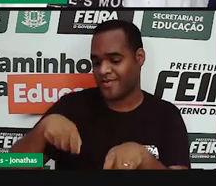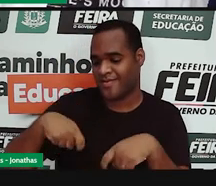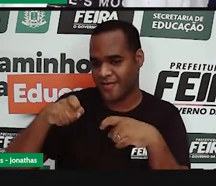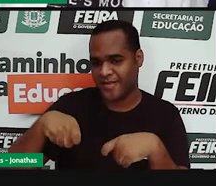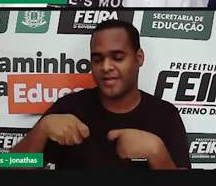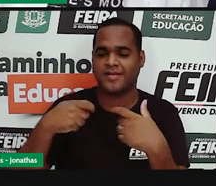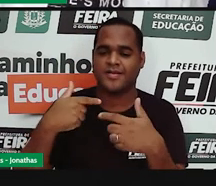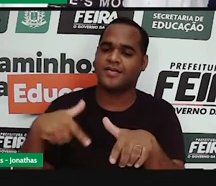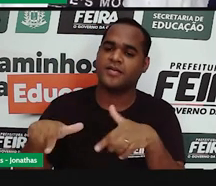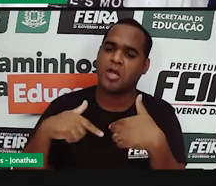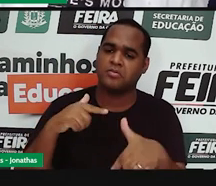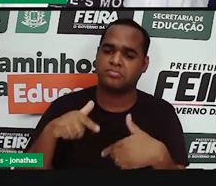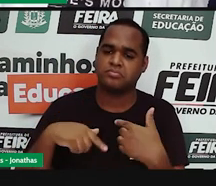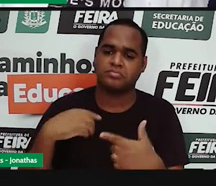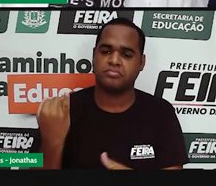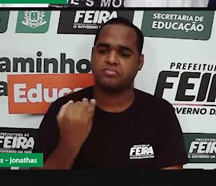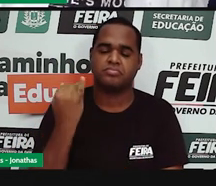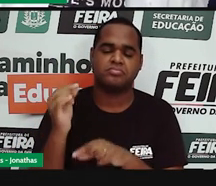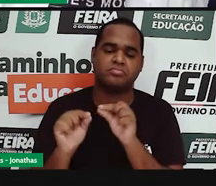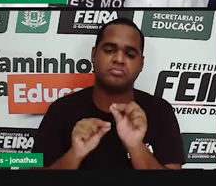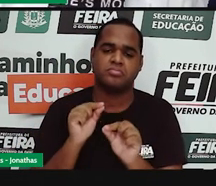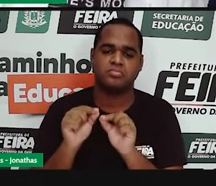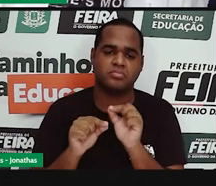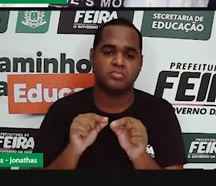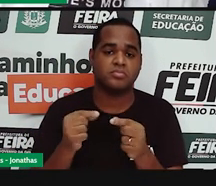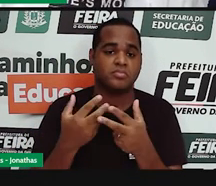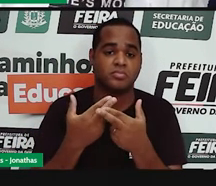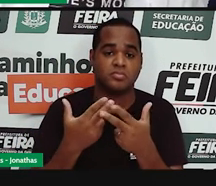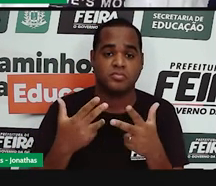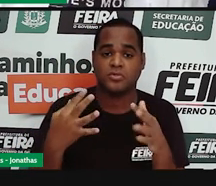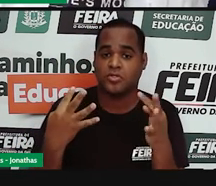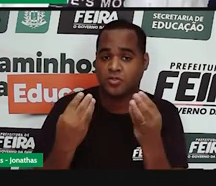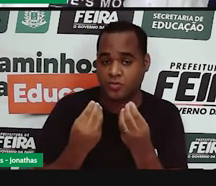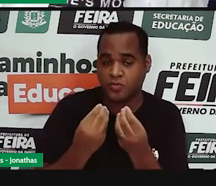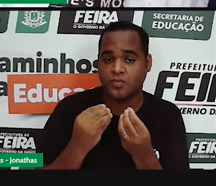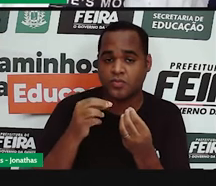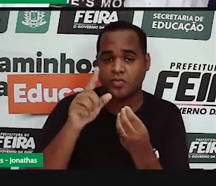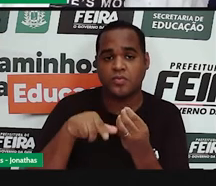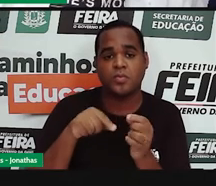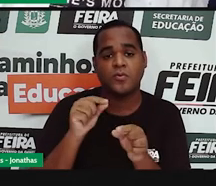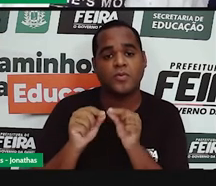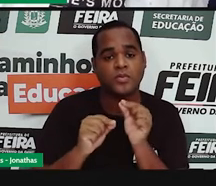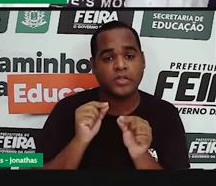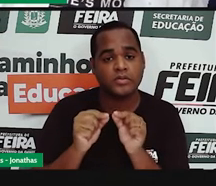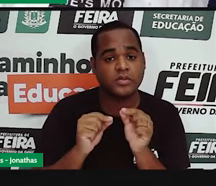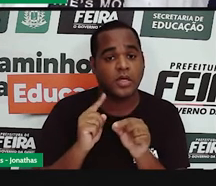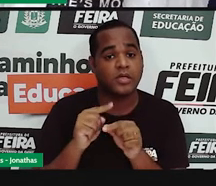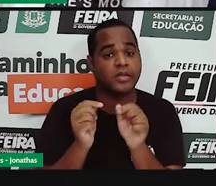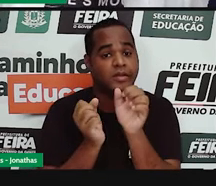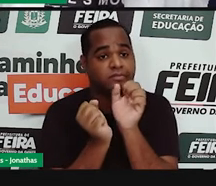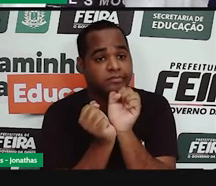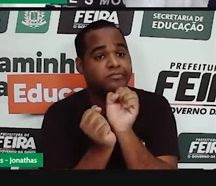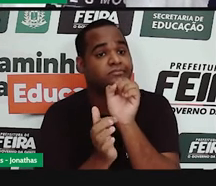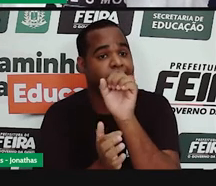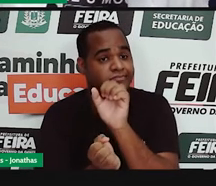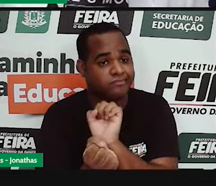ele era esse quase totalmente feito por